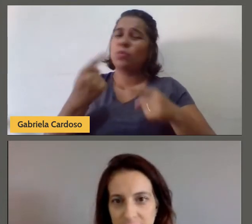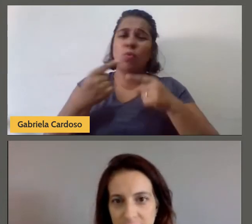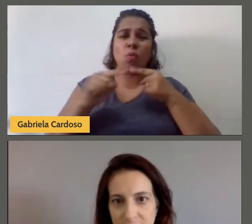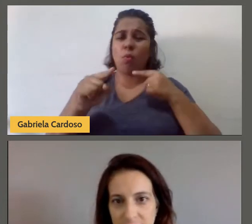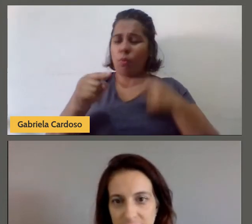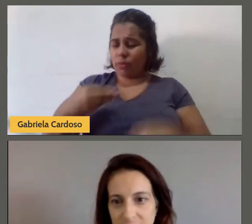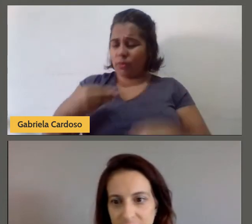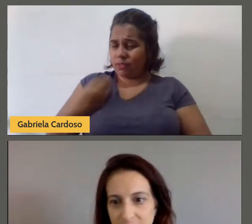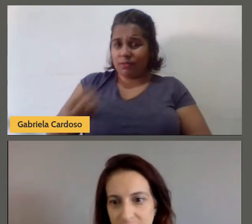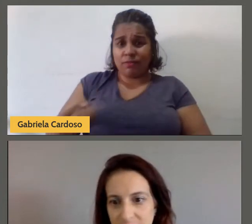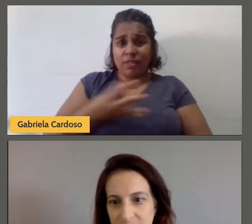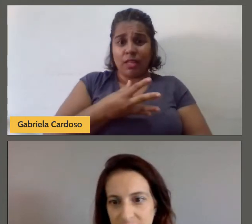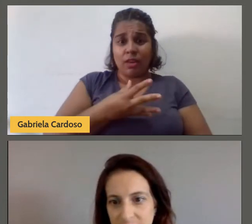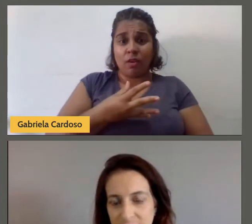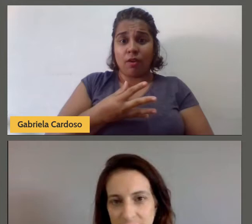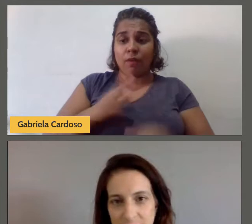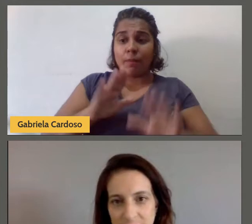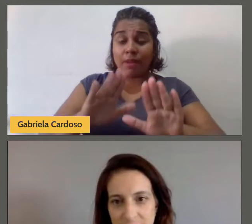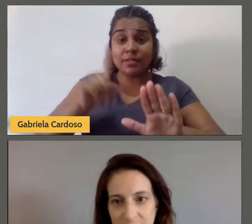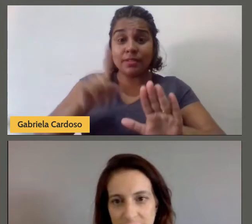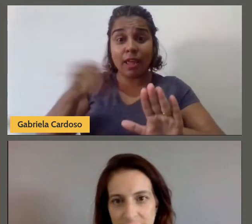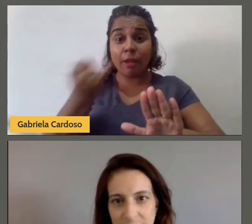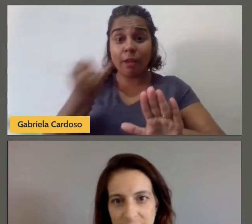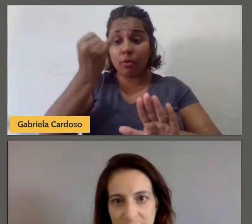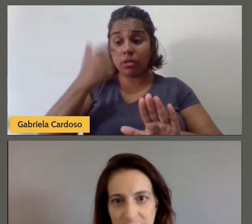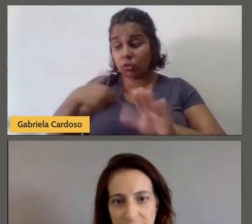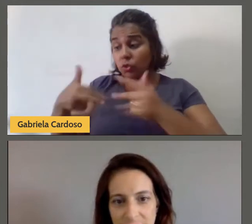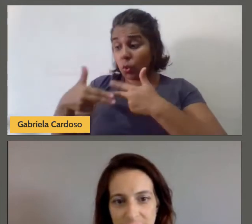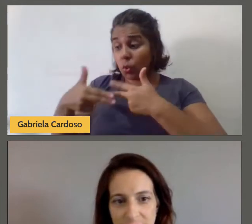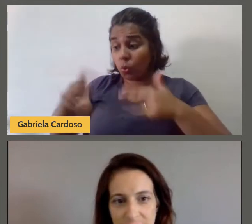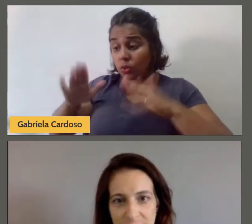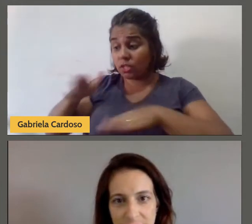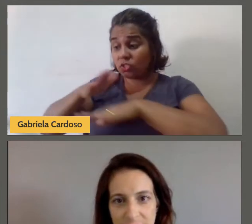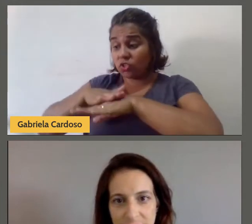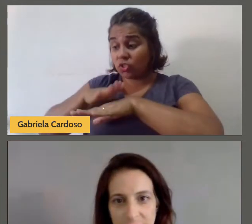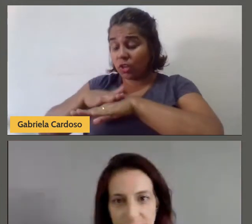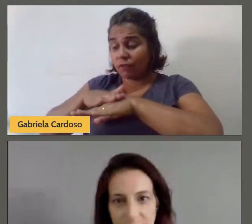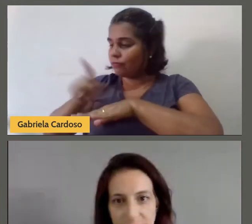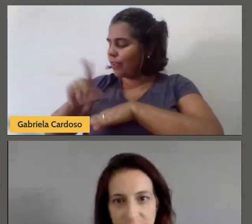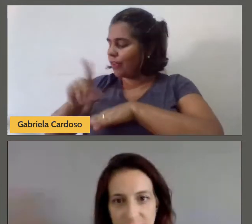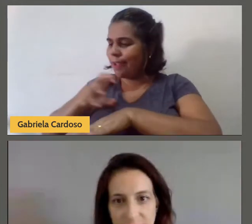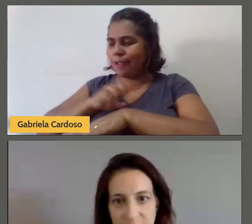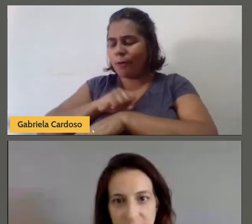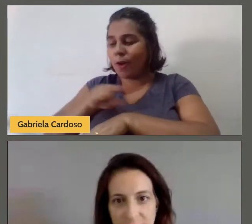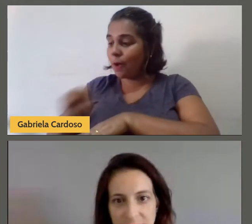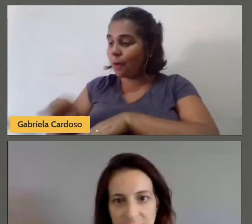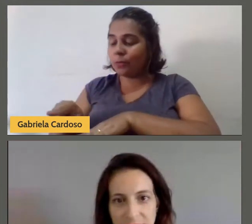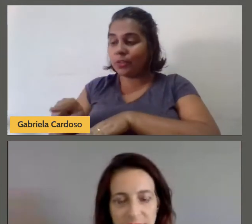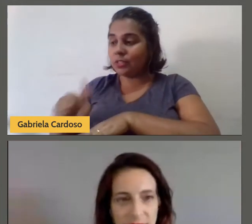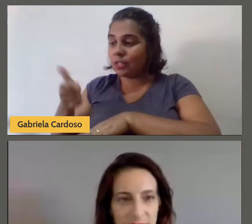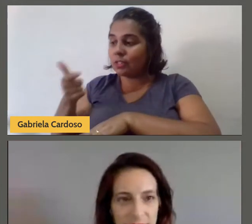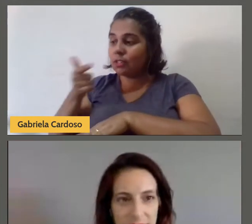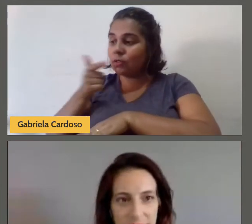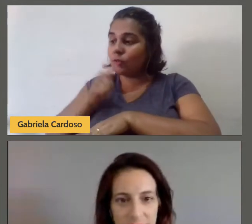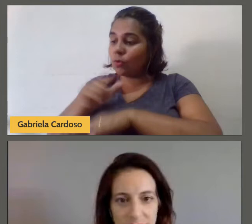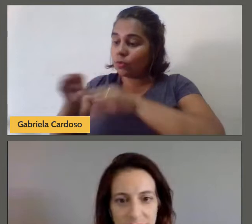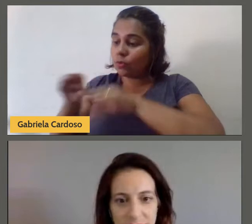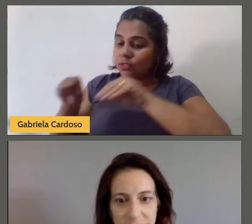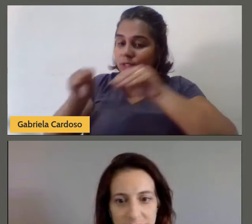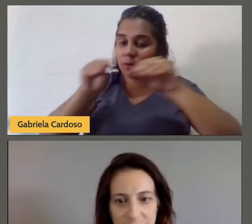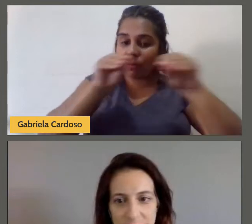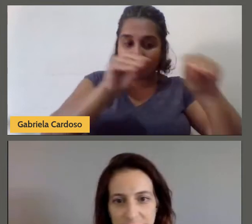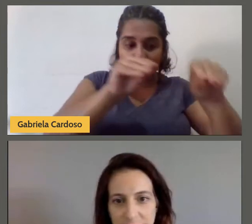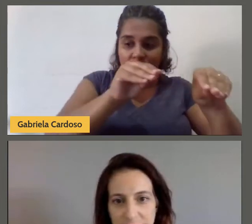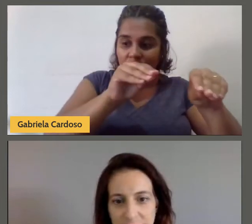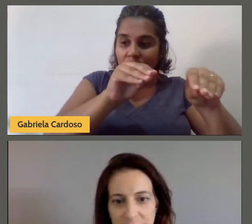muito legal você conseguir linkar com alguma coisa que eles têm algum tipo de paixão, né, e que traz a terra-mãe também. Nossa, é